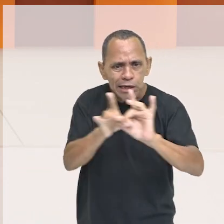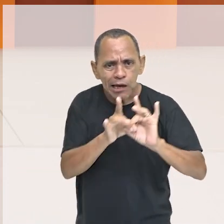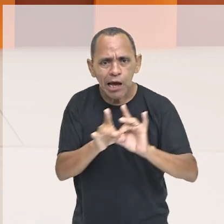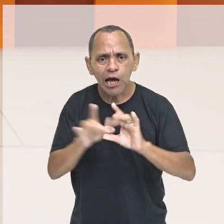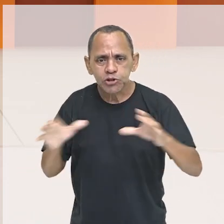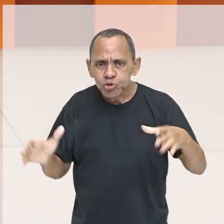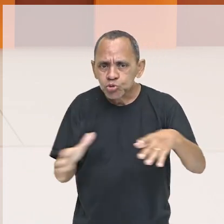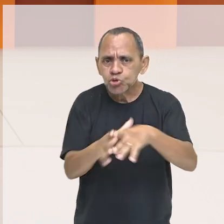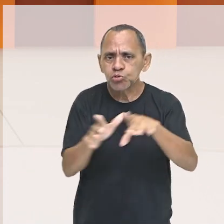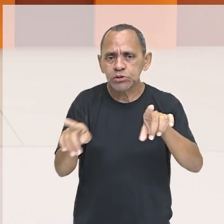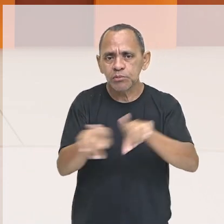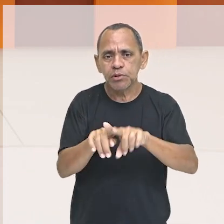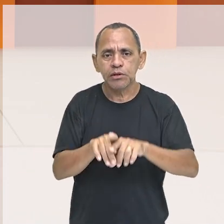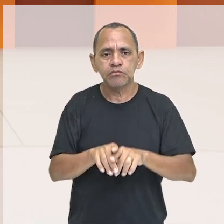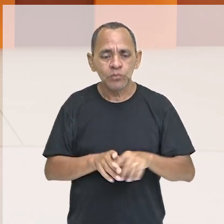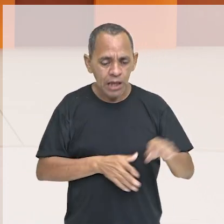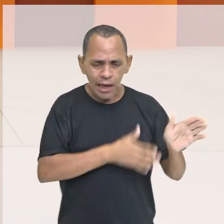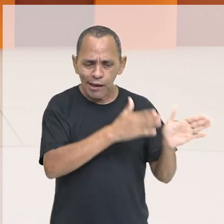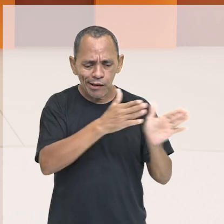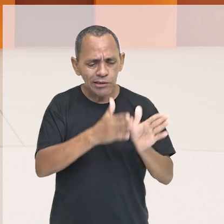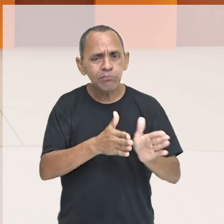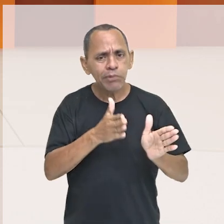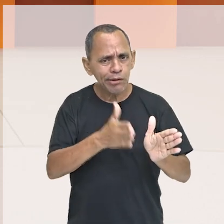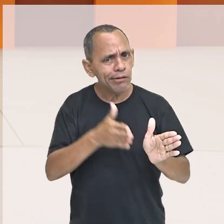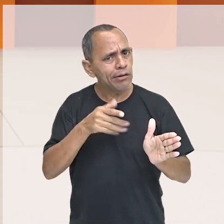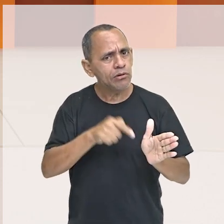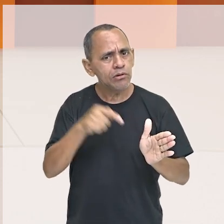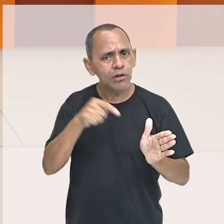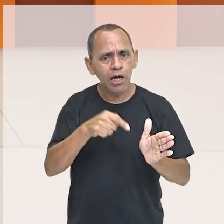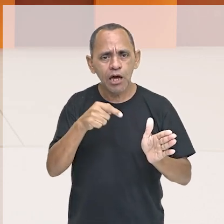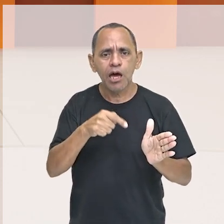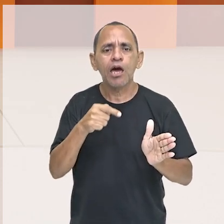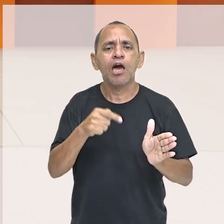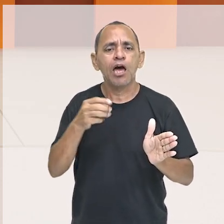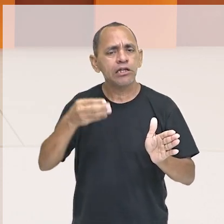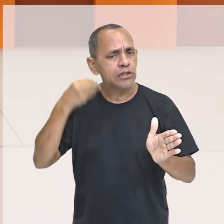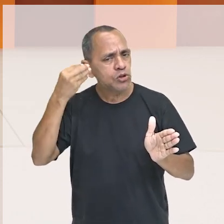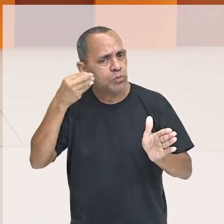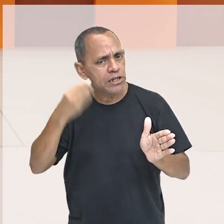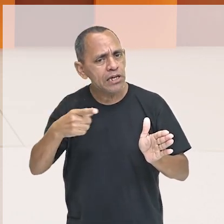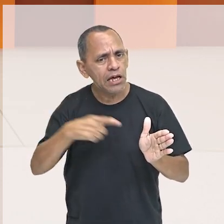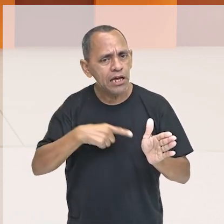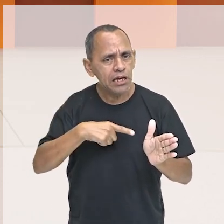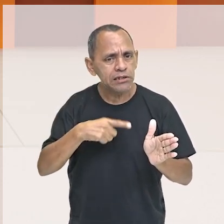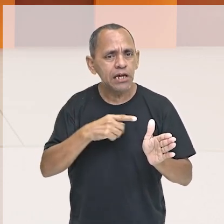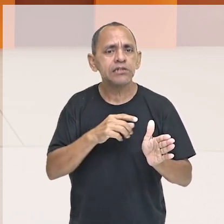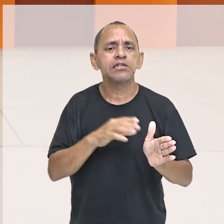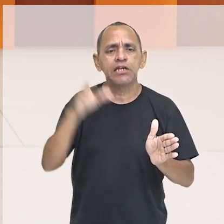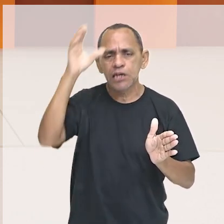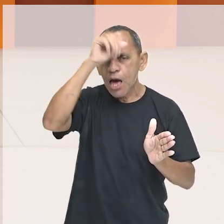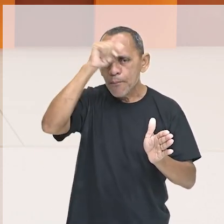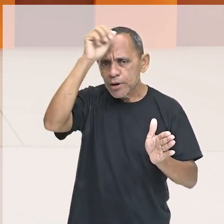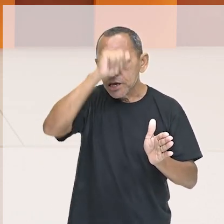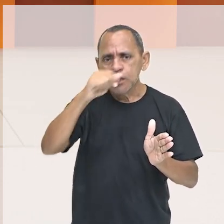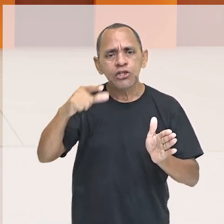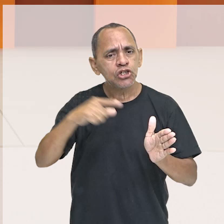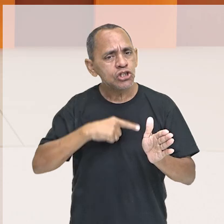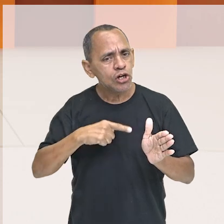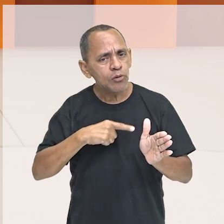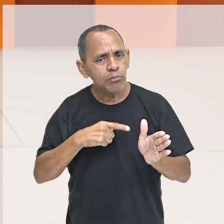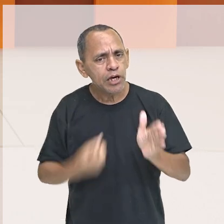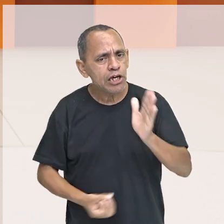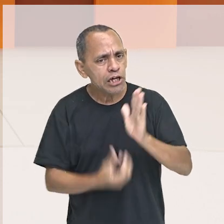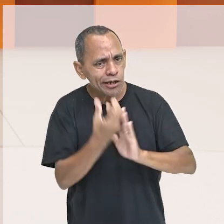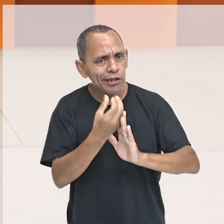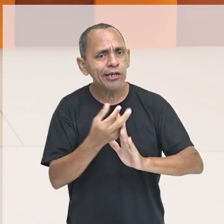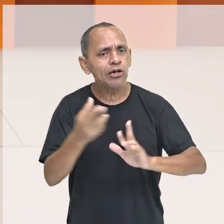que os indivíduos internalizam suas experiências e estabelecem, na maioria das vezes, relações sólidas